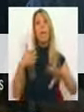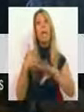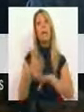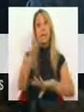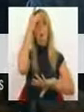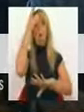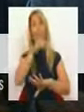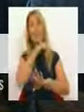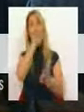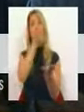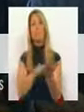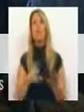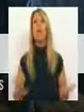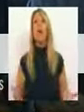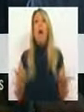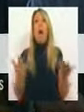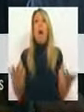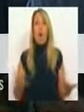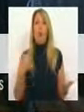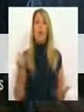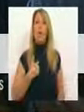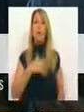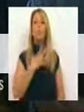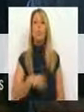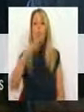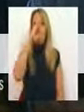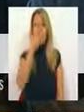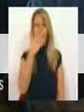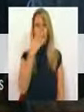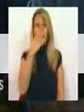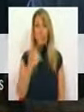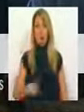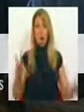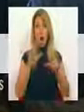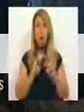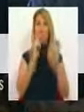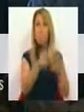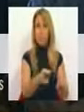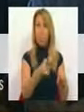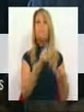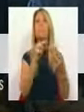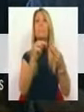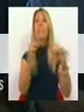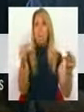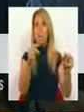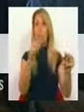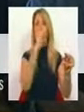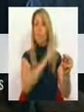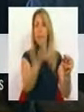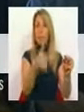que gostaríamos de saber é se estas novas atribuições serão bem aplicadas pelos municípios, se há